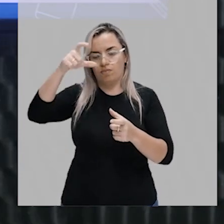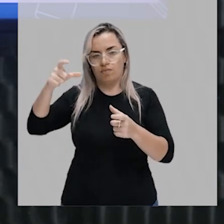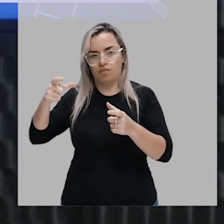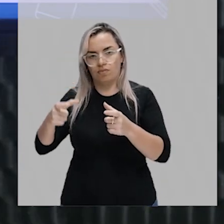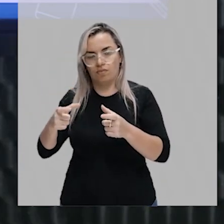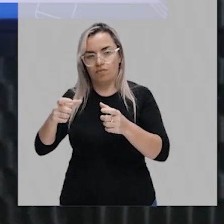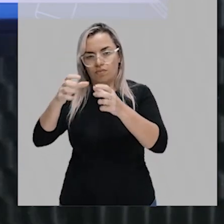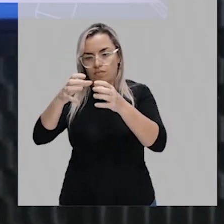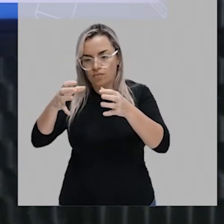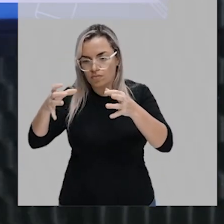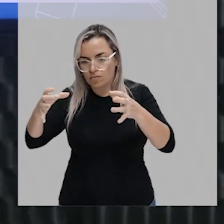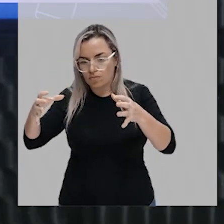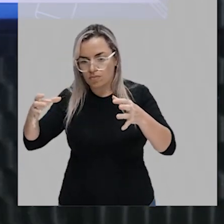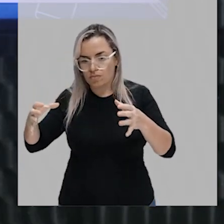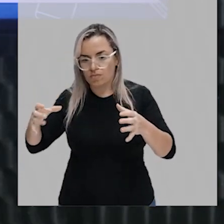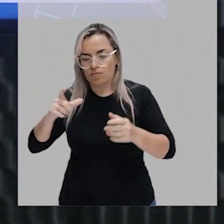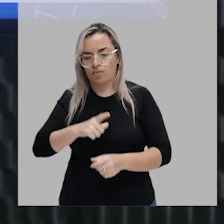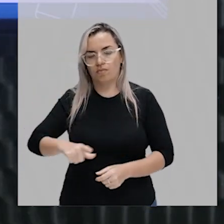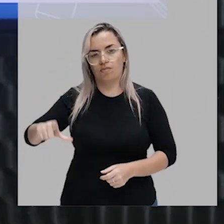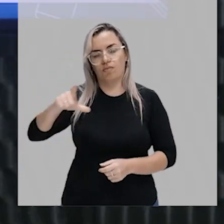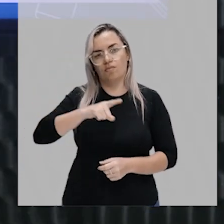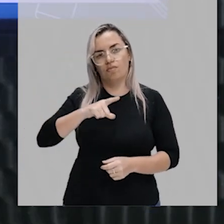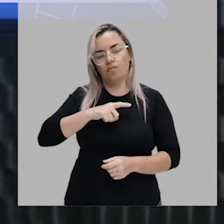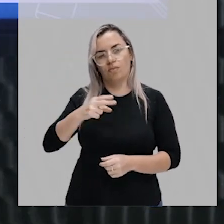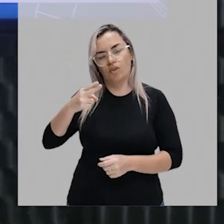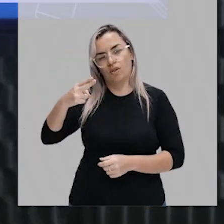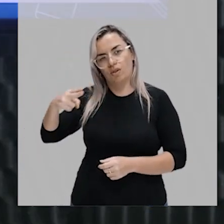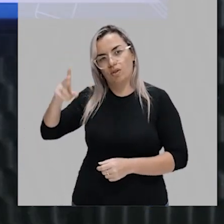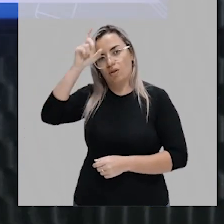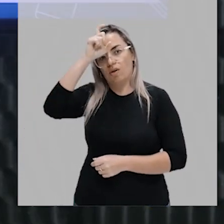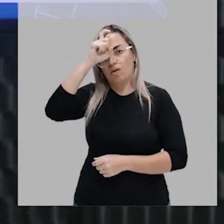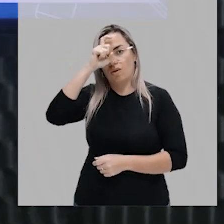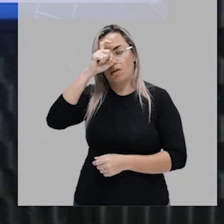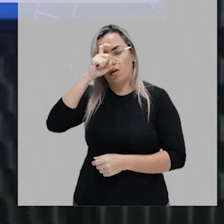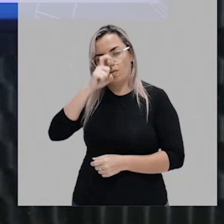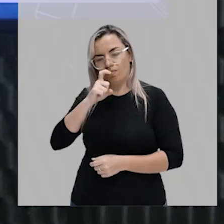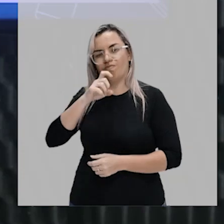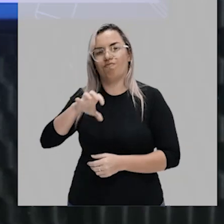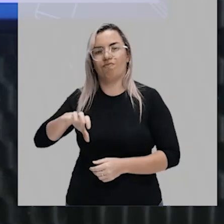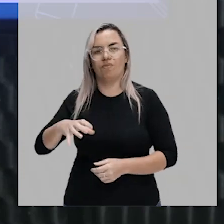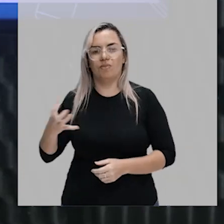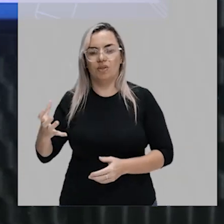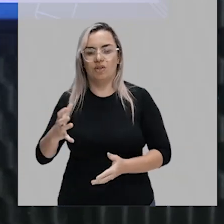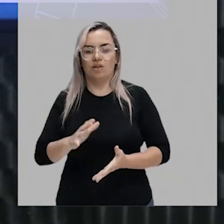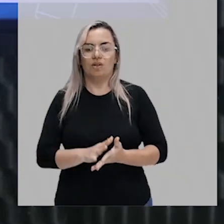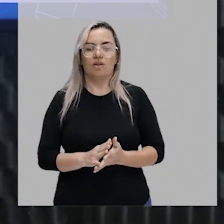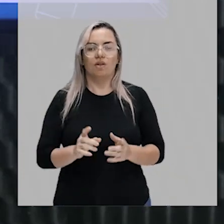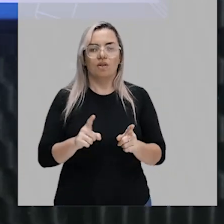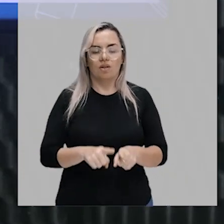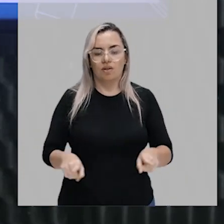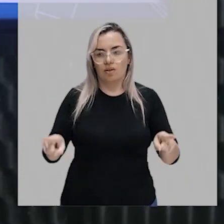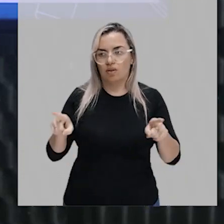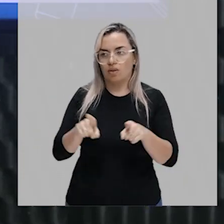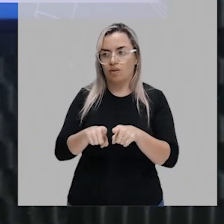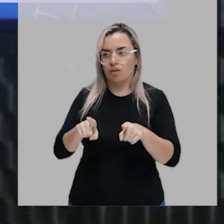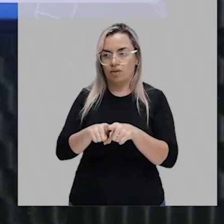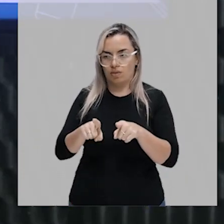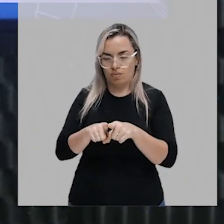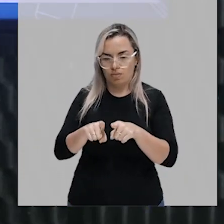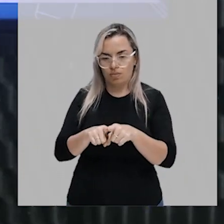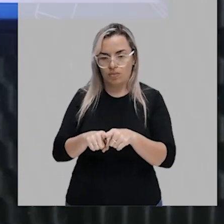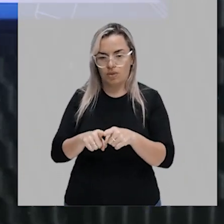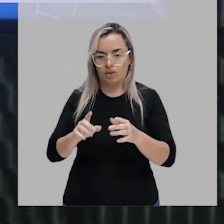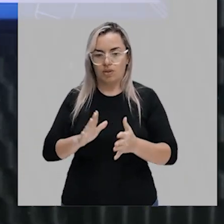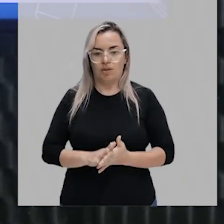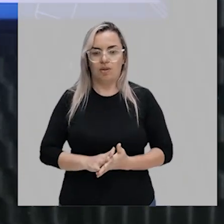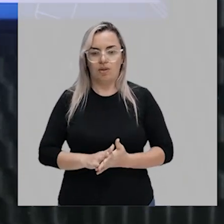esse endométrio e você vai ter o processo chamado de menstruação, ok? E aqui, logo na lateral aqui do